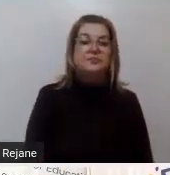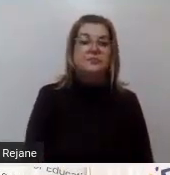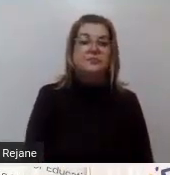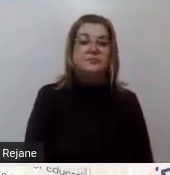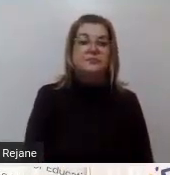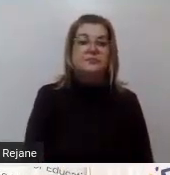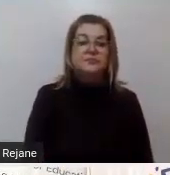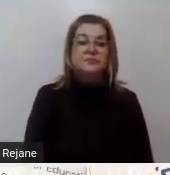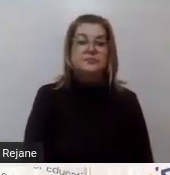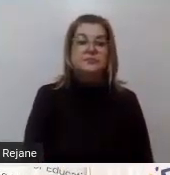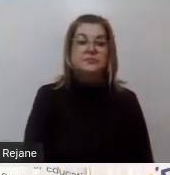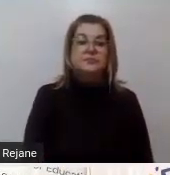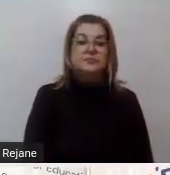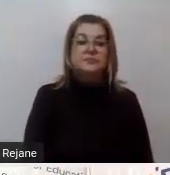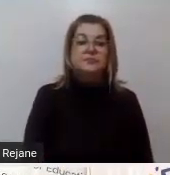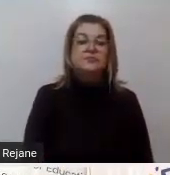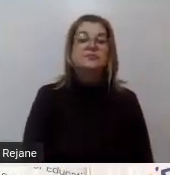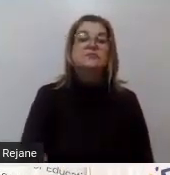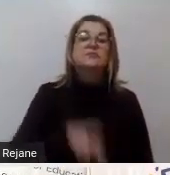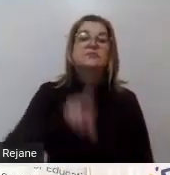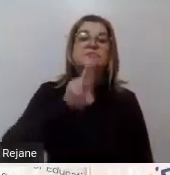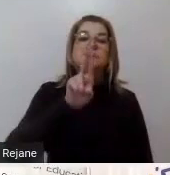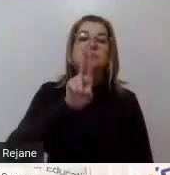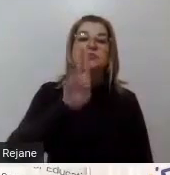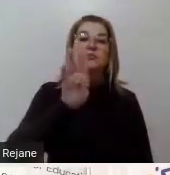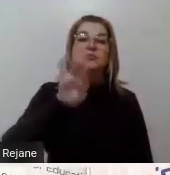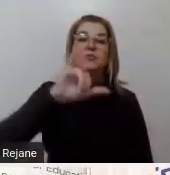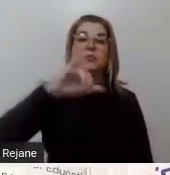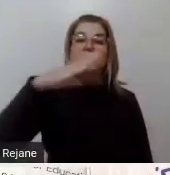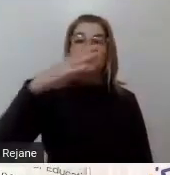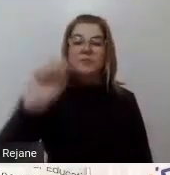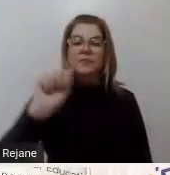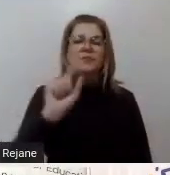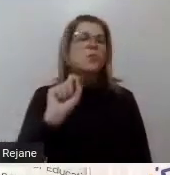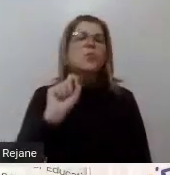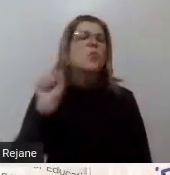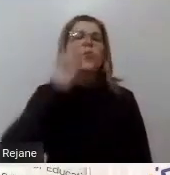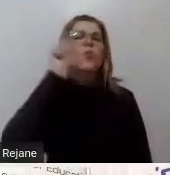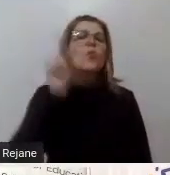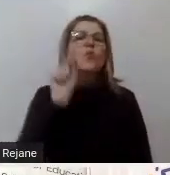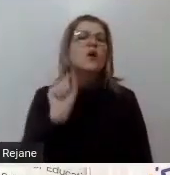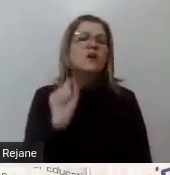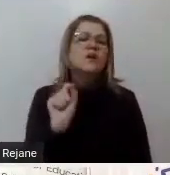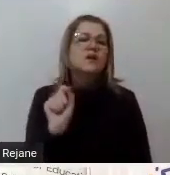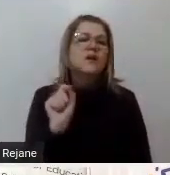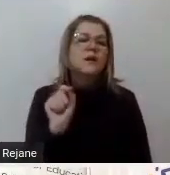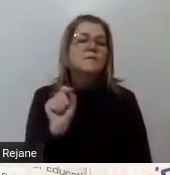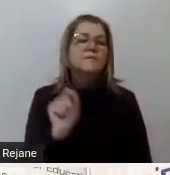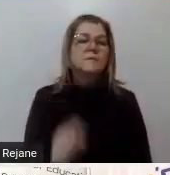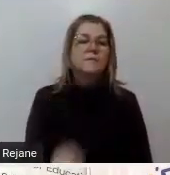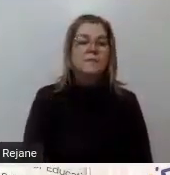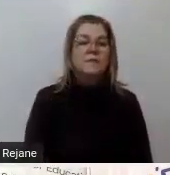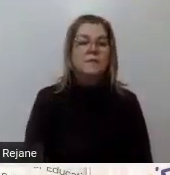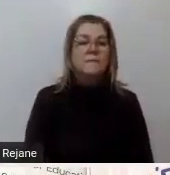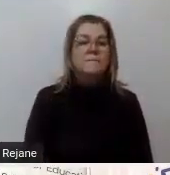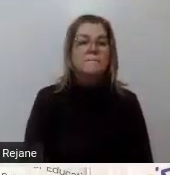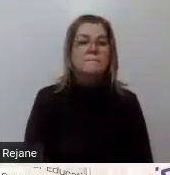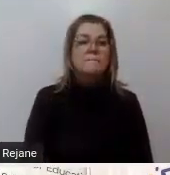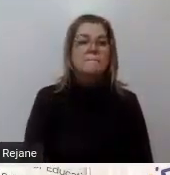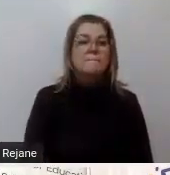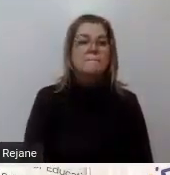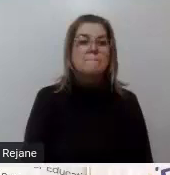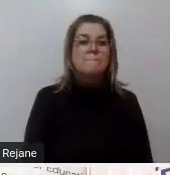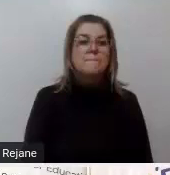Vamos lá. Parte de rubrica. O que são as rubricas? Marcele, aqui apareceu o relatório de